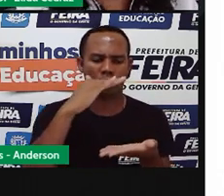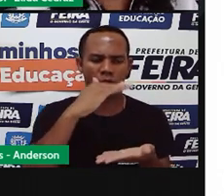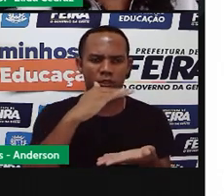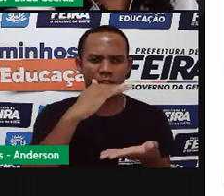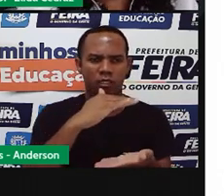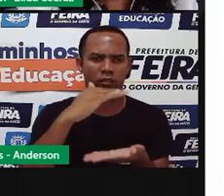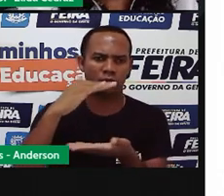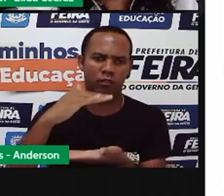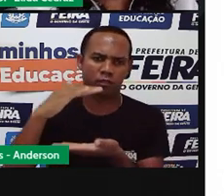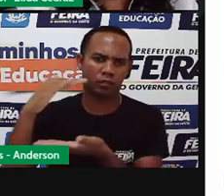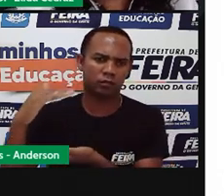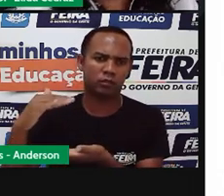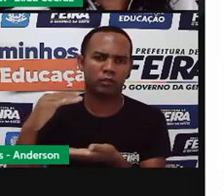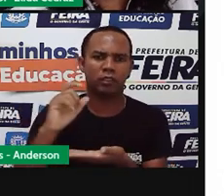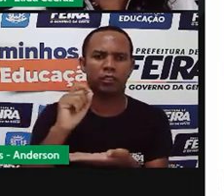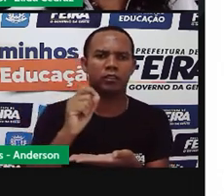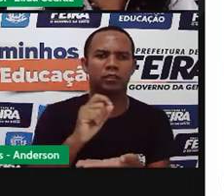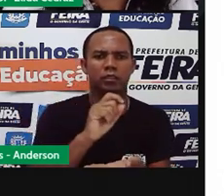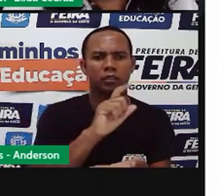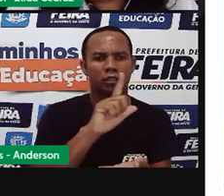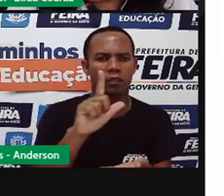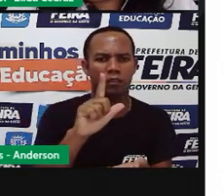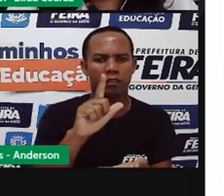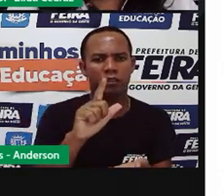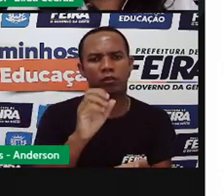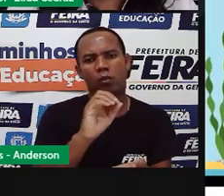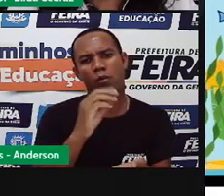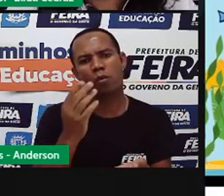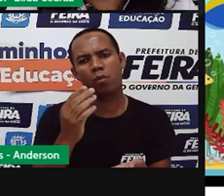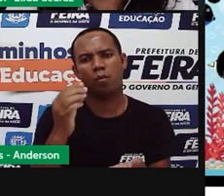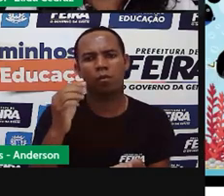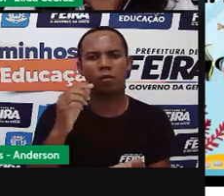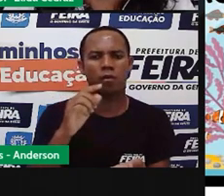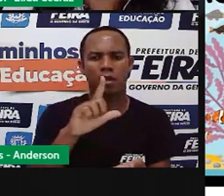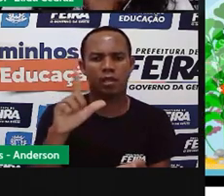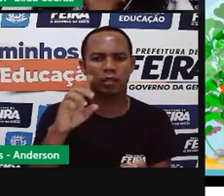é medido em litros e em mililitros.